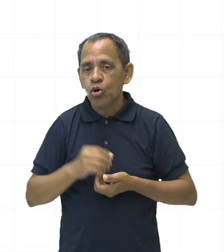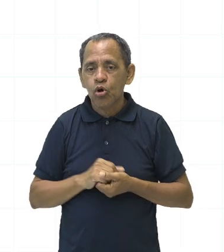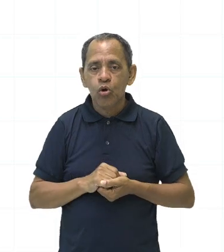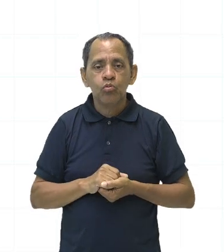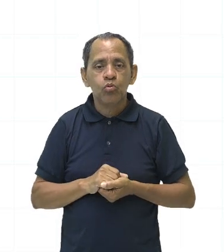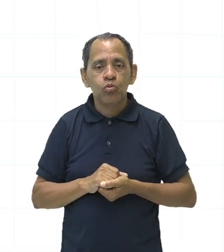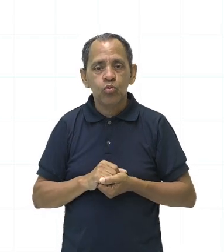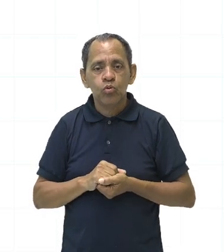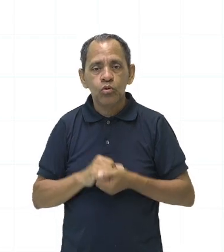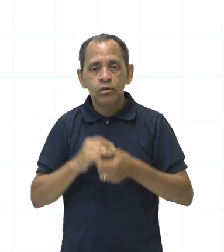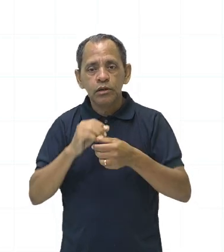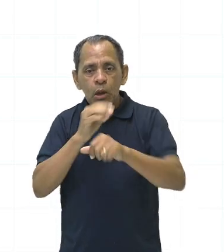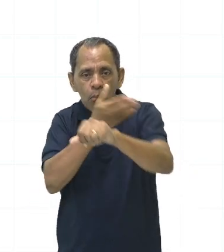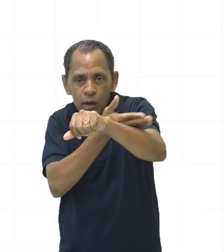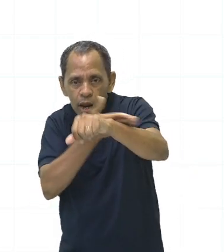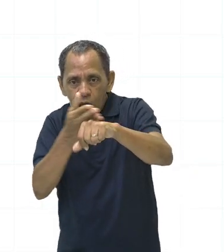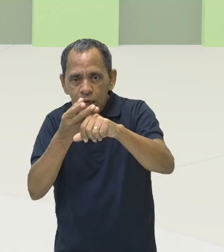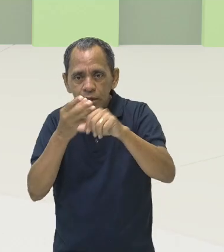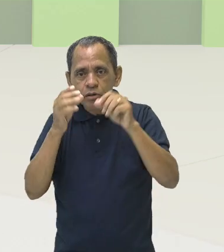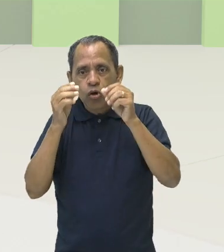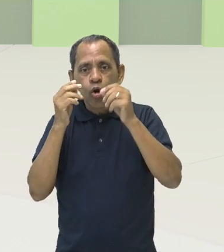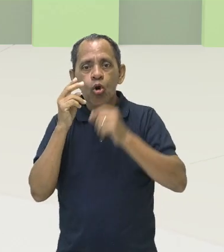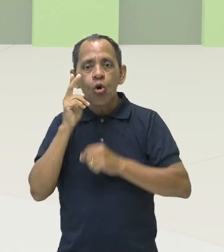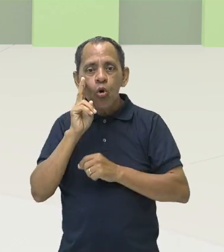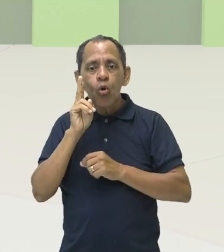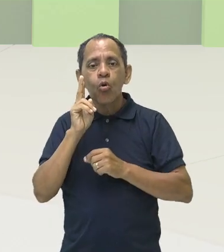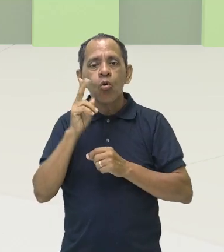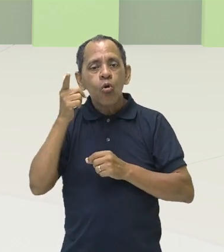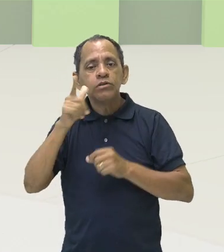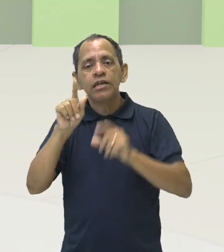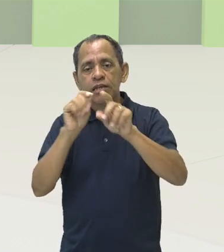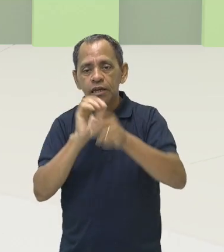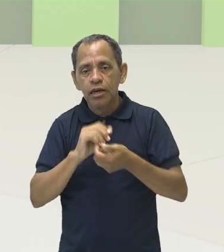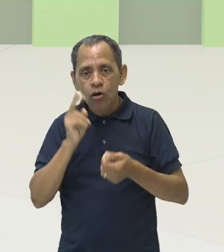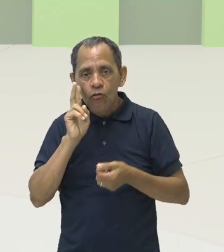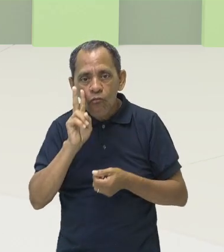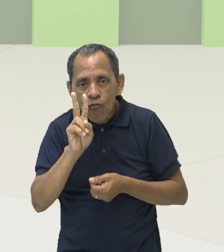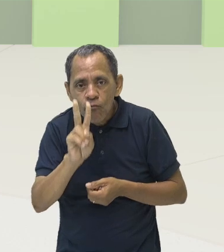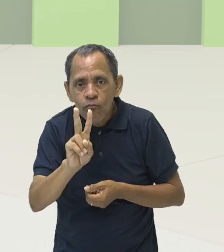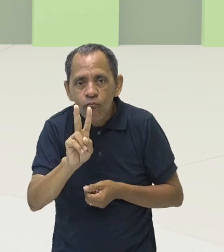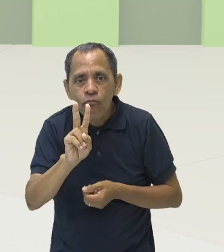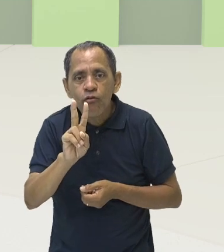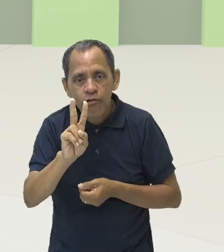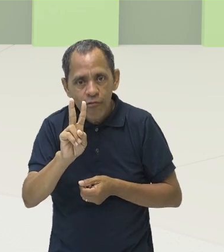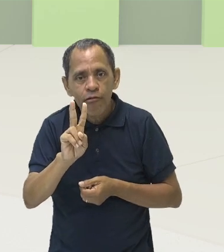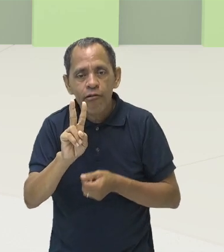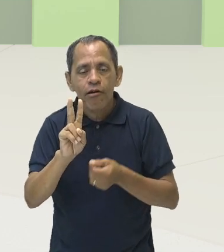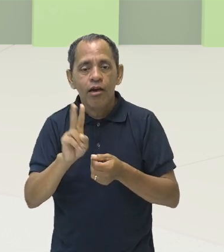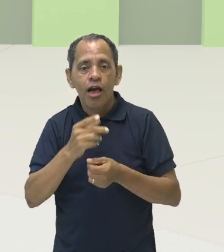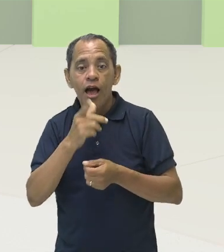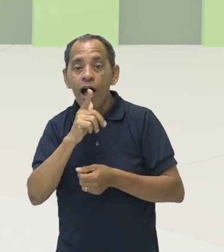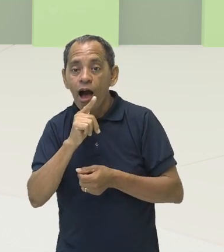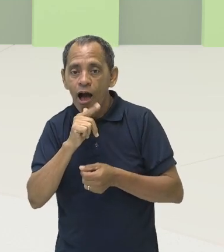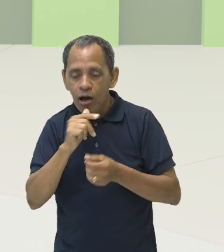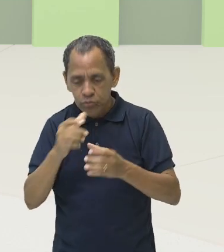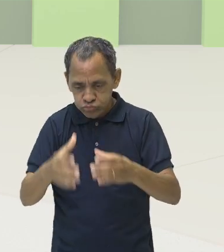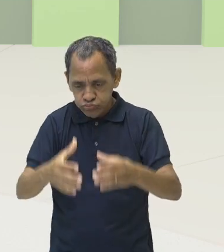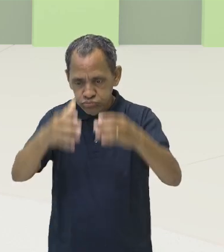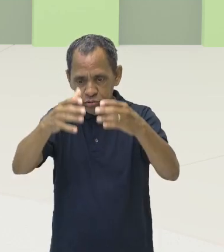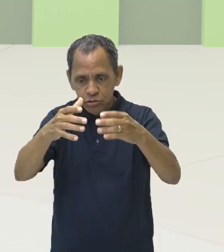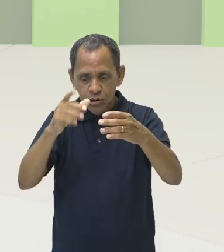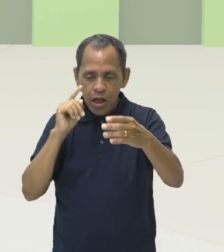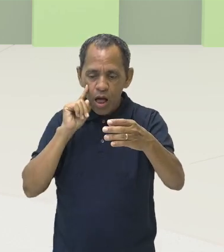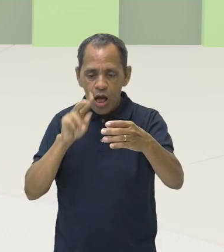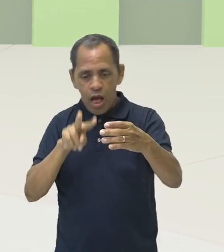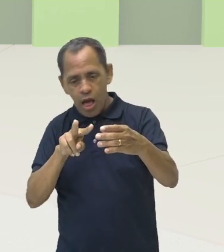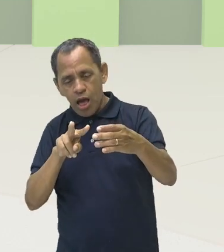gente consegue enxergar uma água assim bem limpinha, isso que é turbidez. Quando ela está, às vezes a gente diz, a